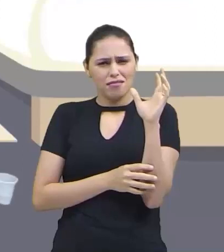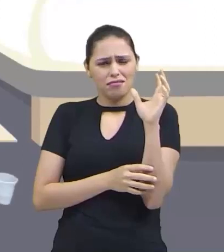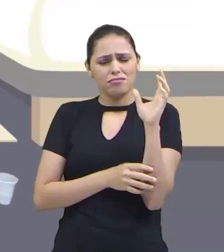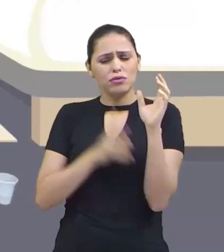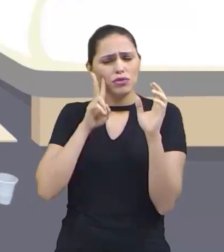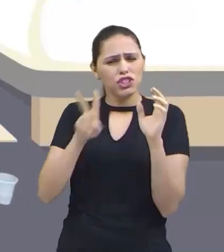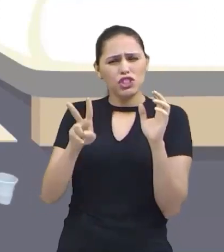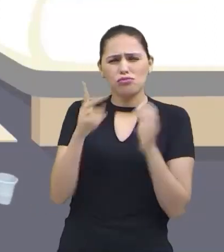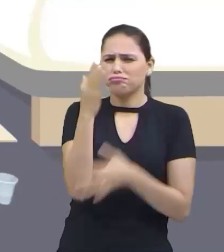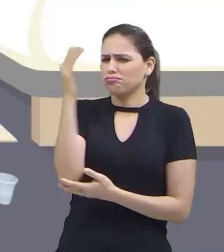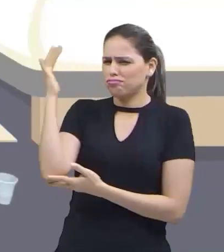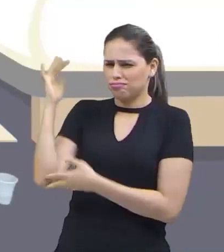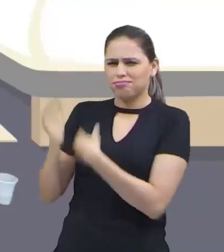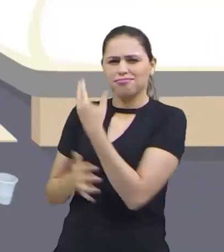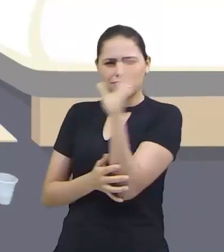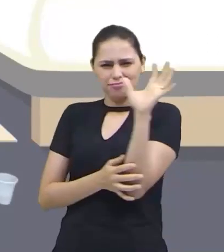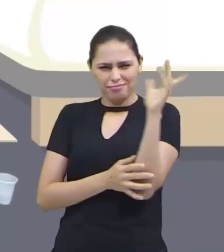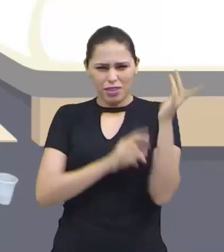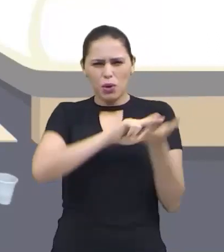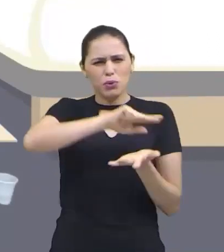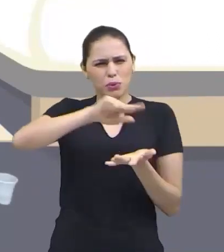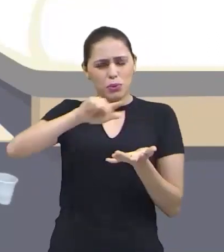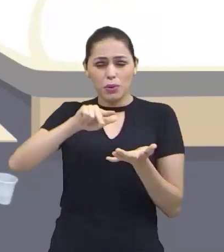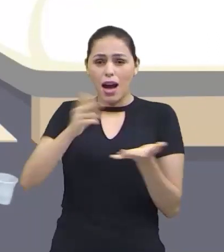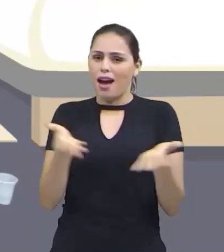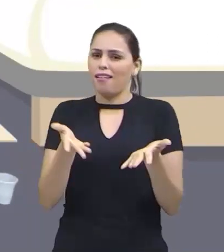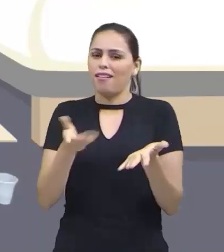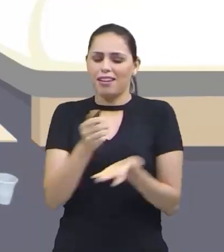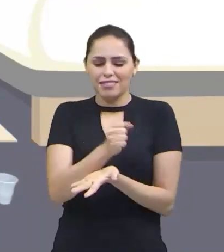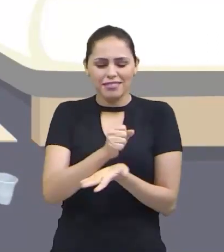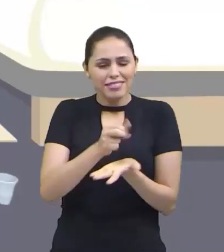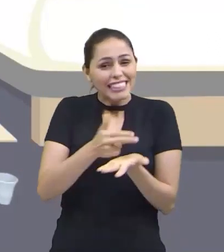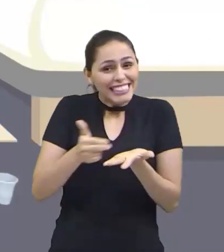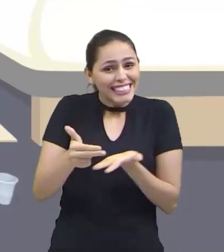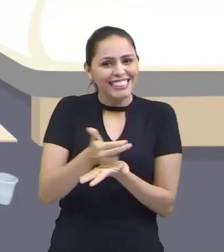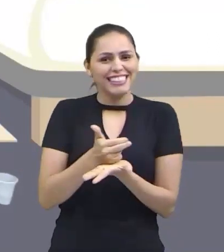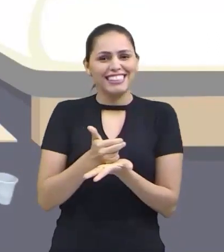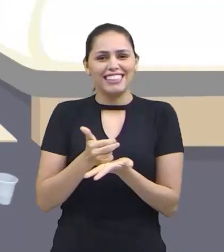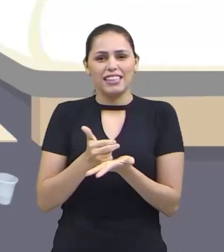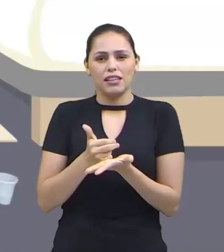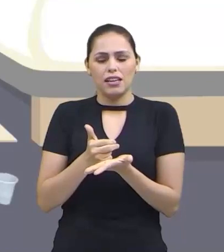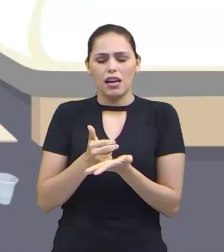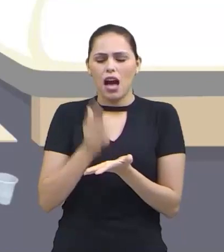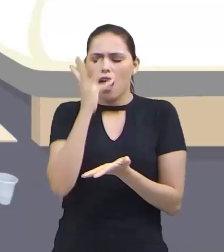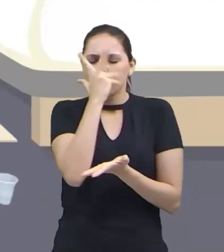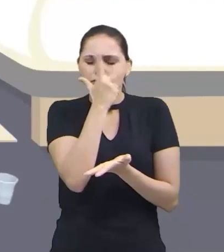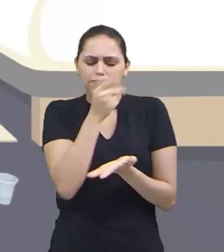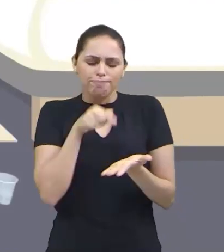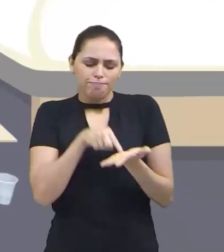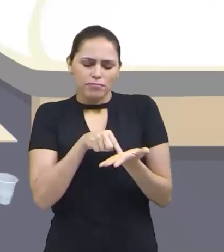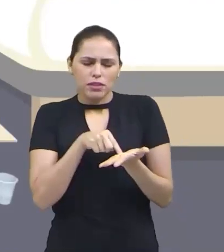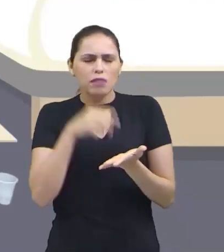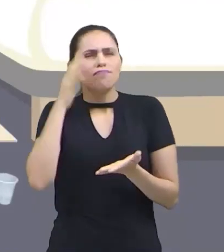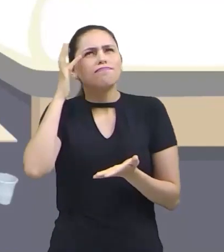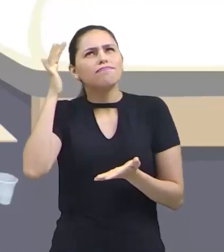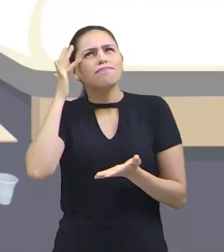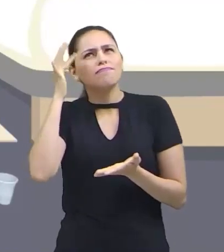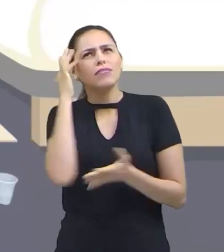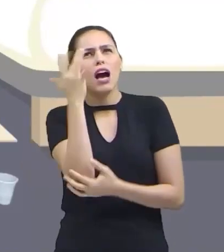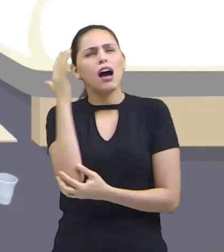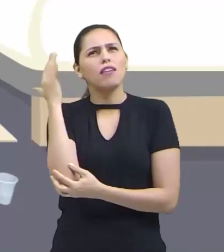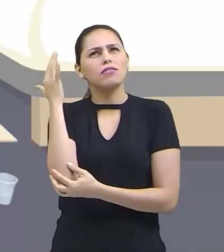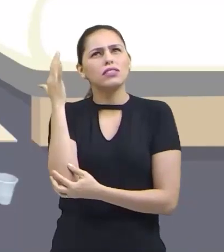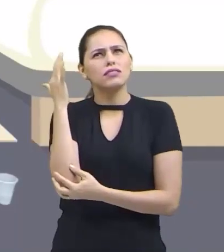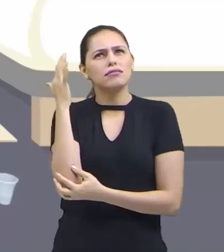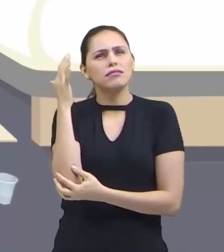que vocês viram, né? Então a gente vai desenhar qualquer árvore, uma árvore bem bonita. Imagina uma árvore agora bem bonita. Você,